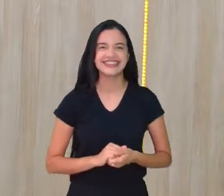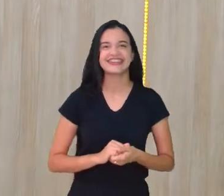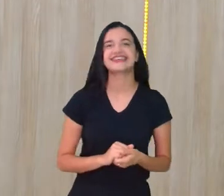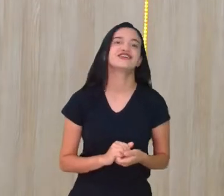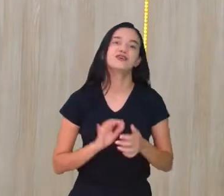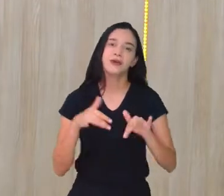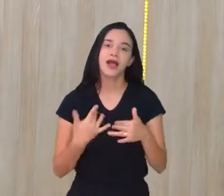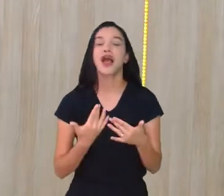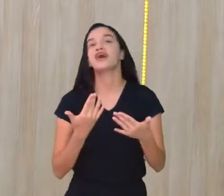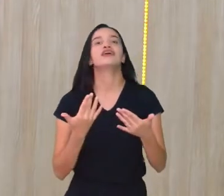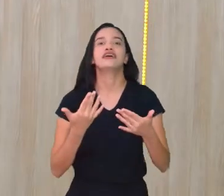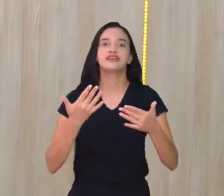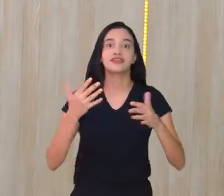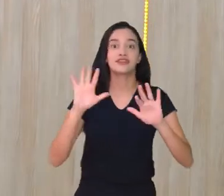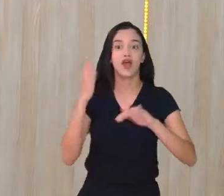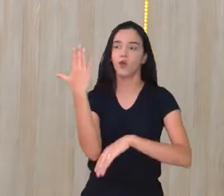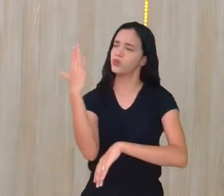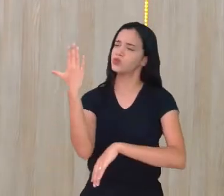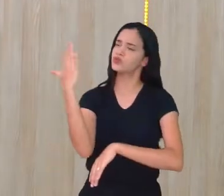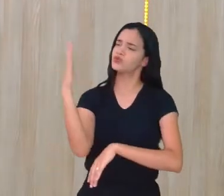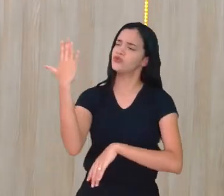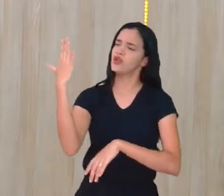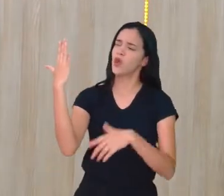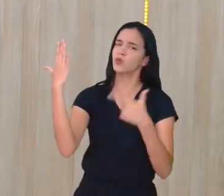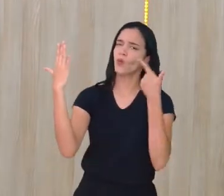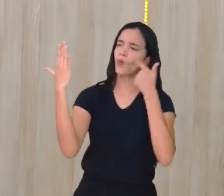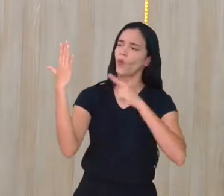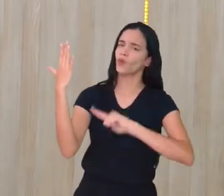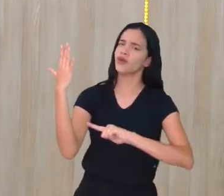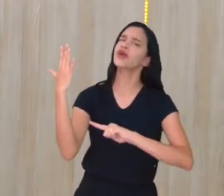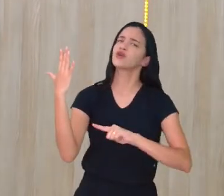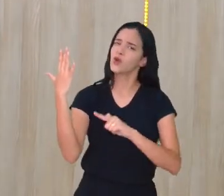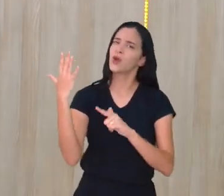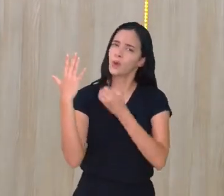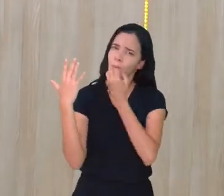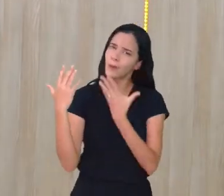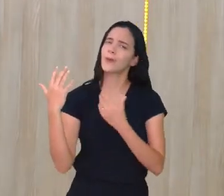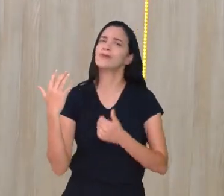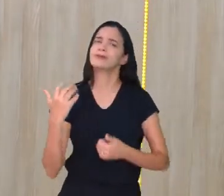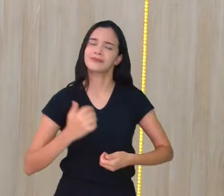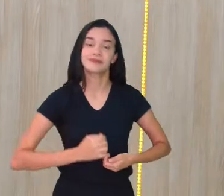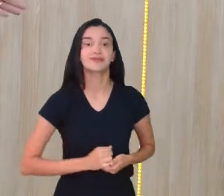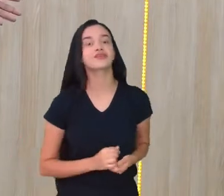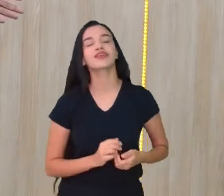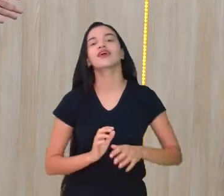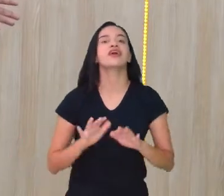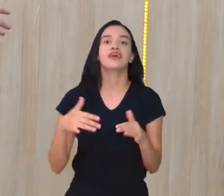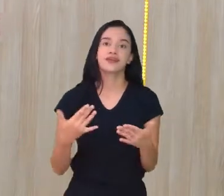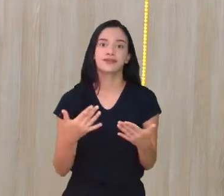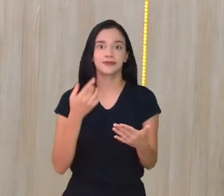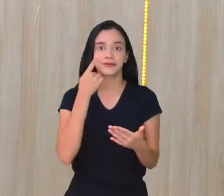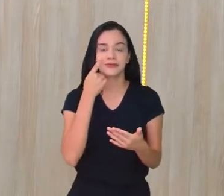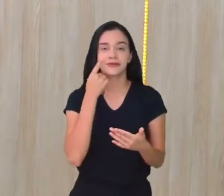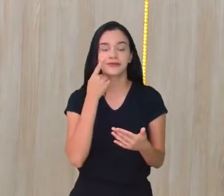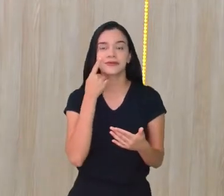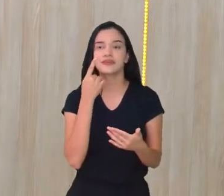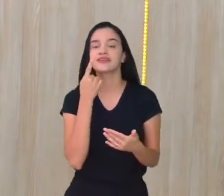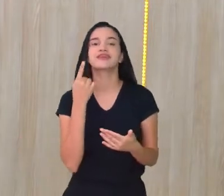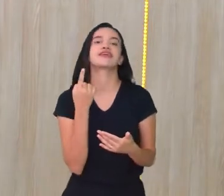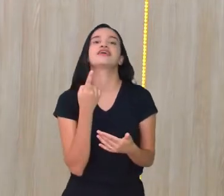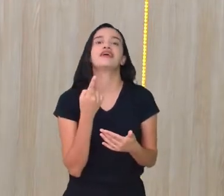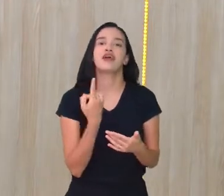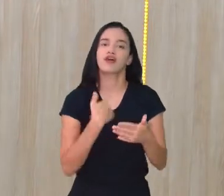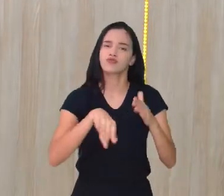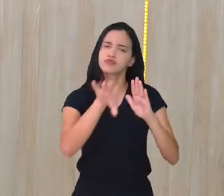até os vidros hoje ficando mais limpos, Juninho. Que coisa boa, hein? Então, categorias basilares